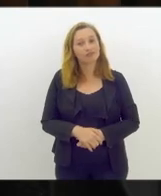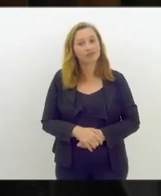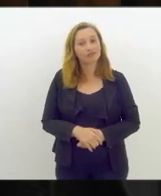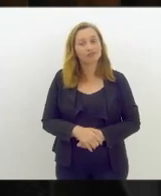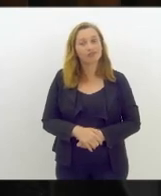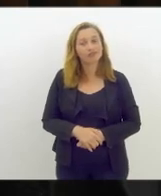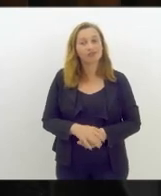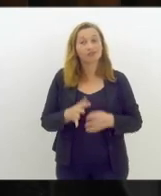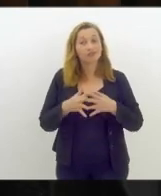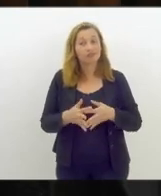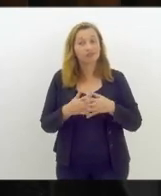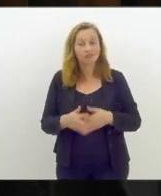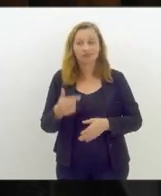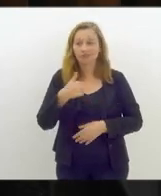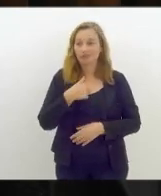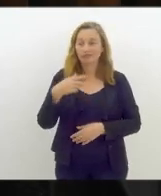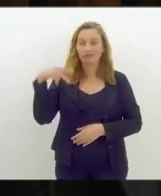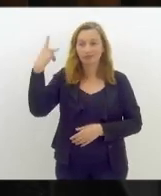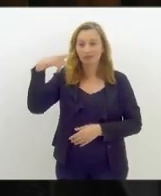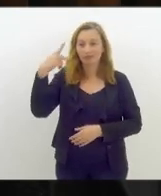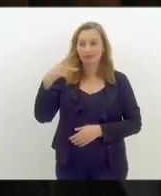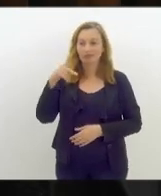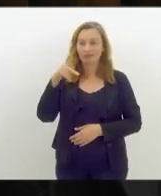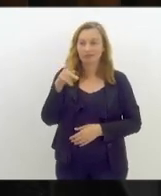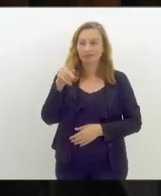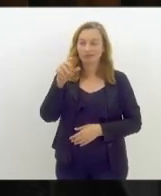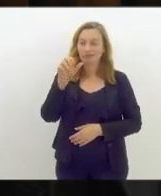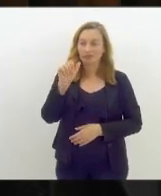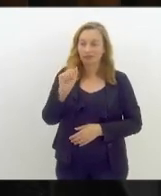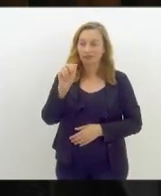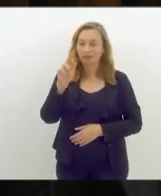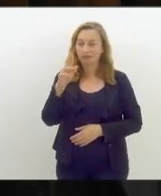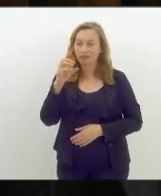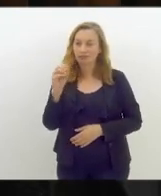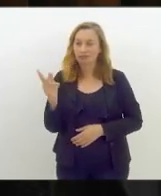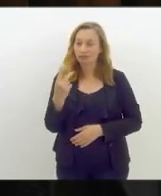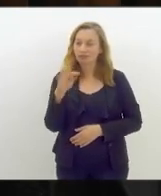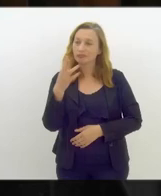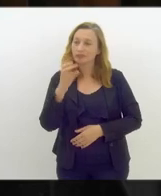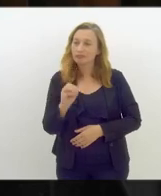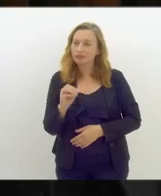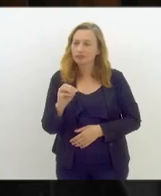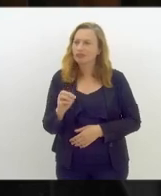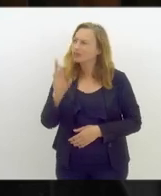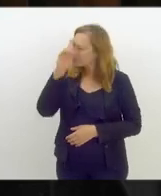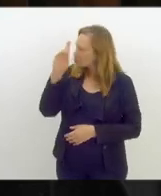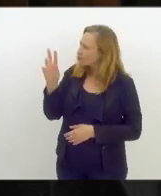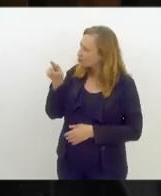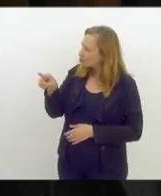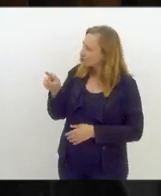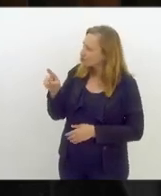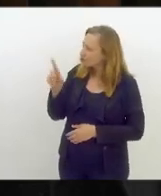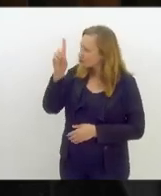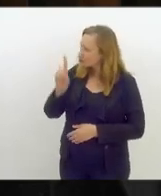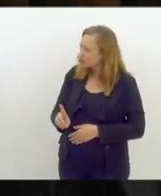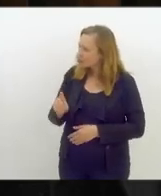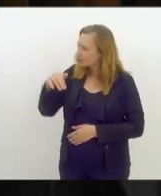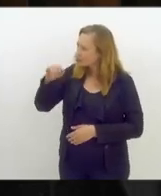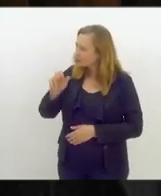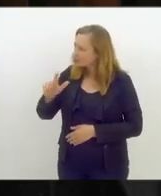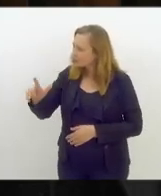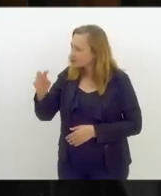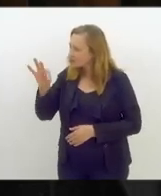fui confundido com o vereador Paulo Pinheiro. Me perguntava aqui, o senhor não foi diretor do Miguel